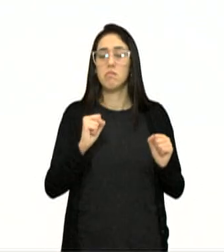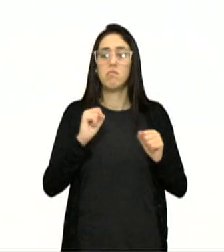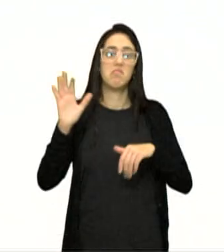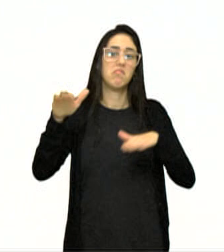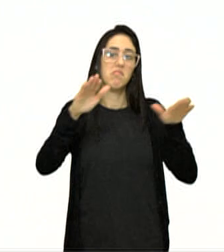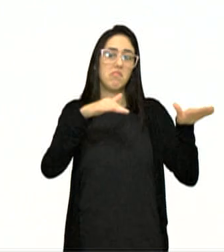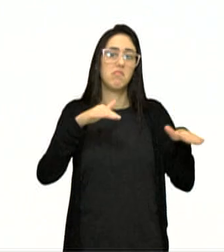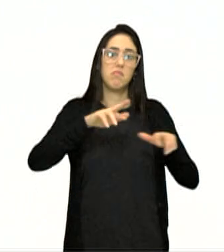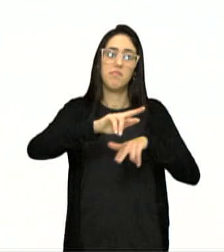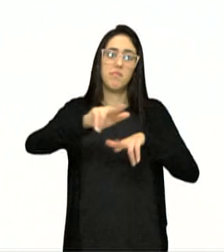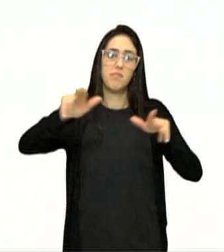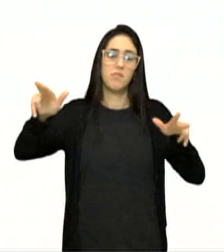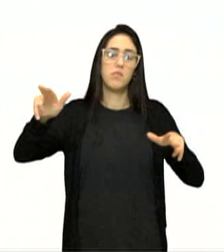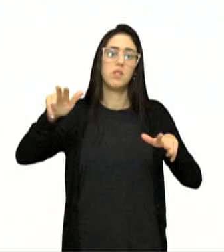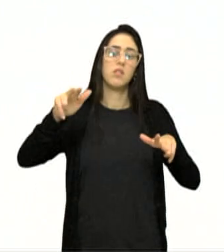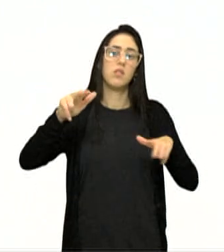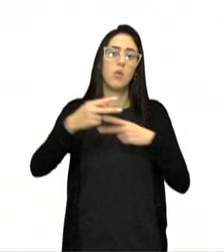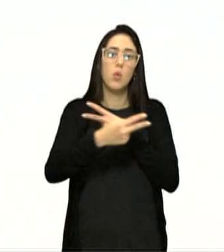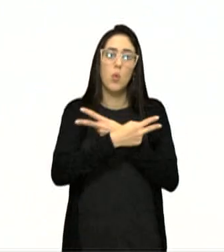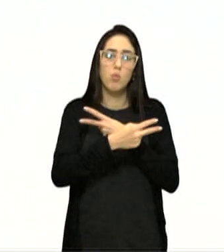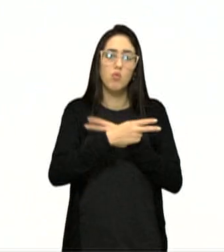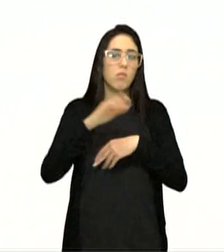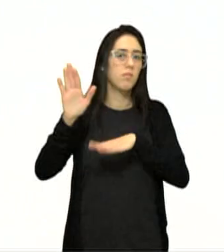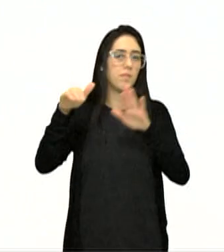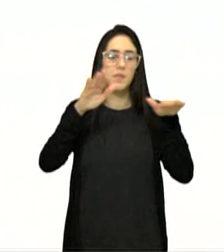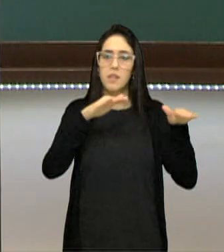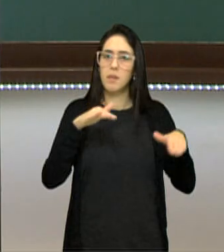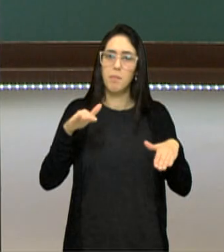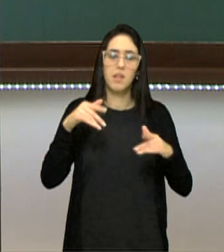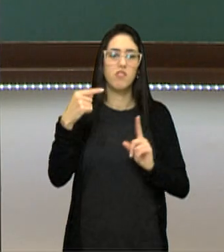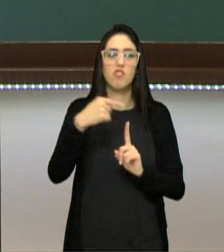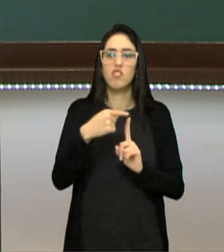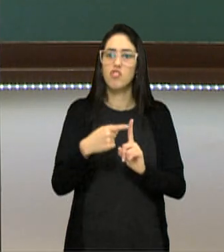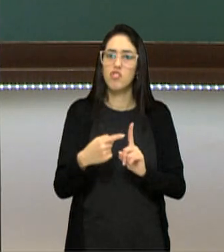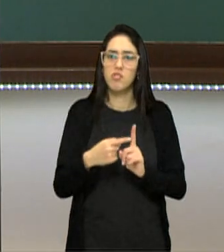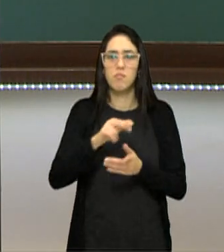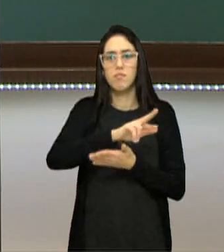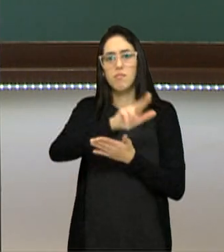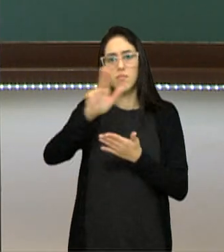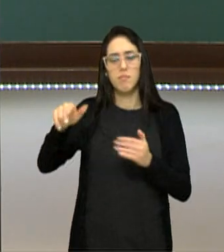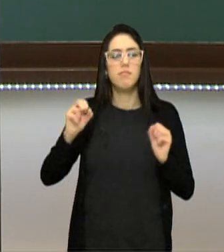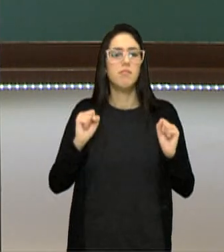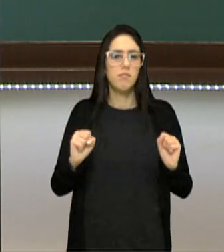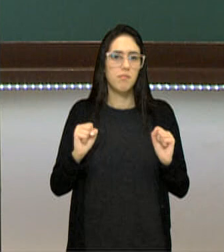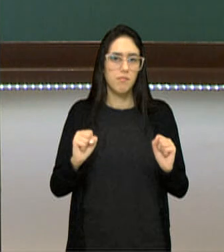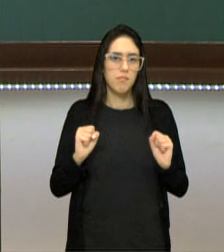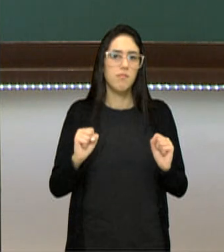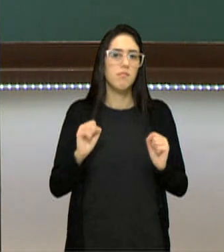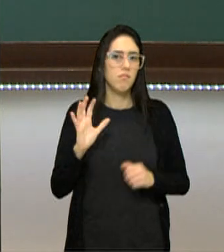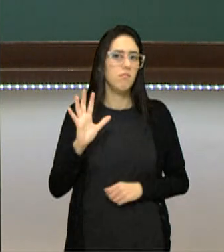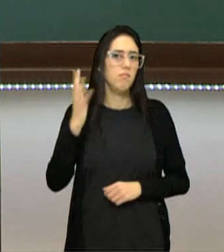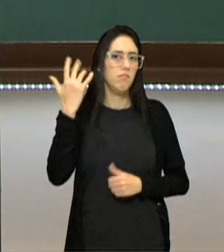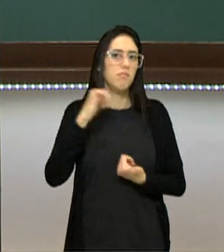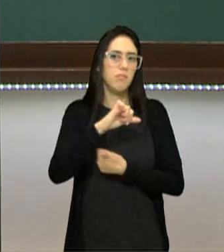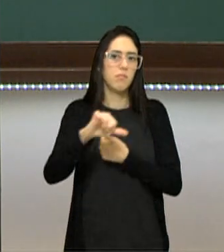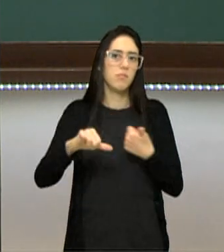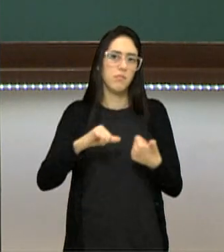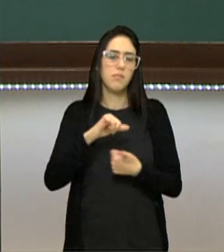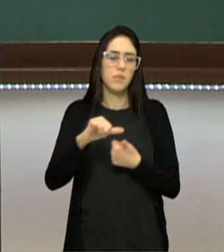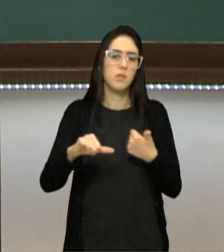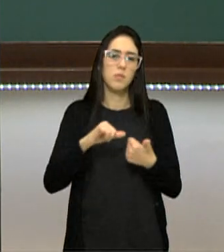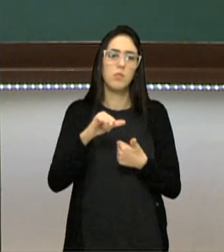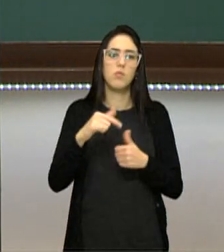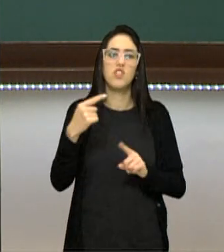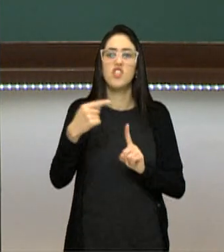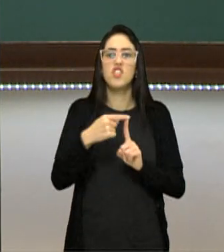caso, conforme o cromossomo que está envolvido, conforme o tipo que for de alteração estrutural, também conforme